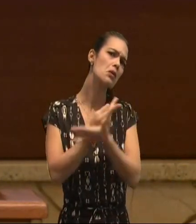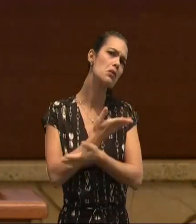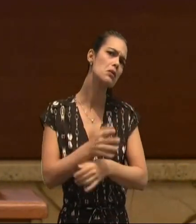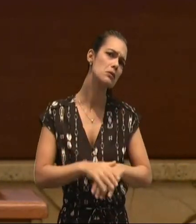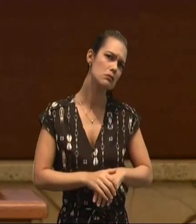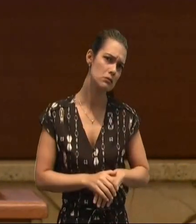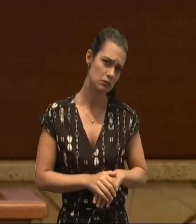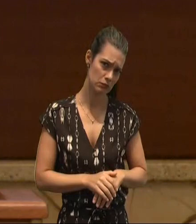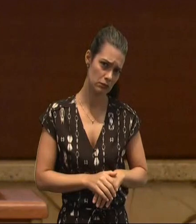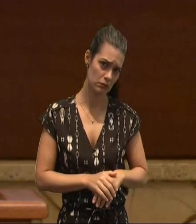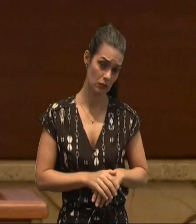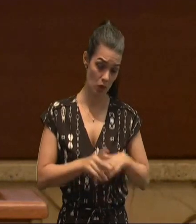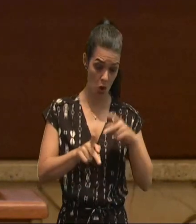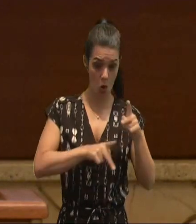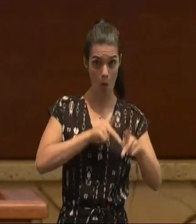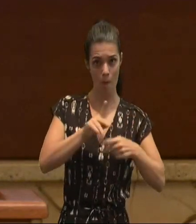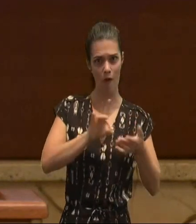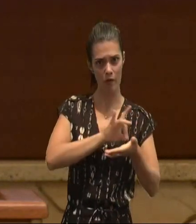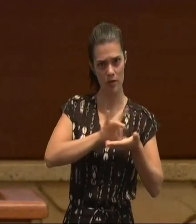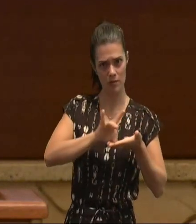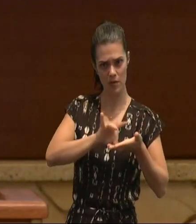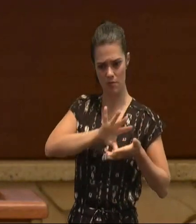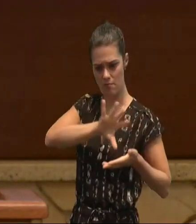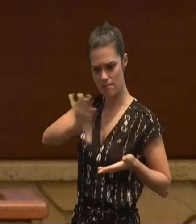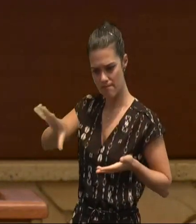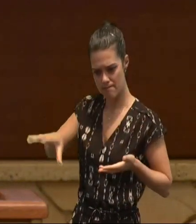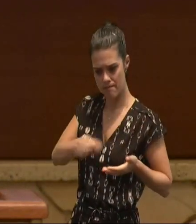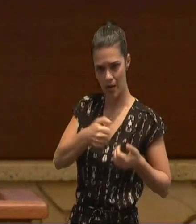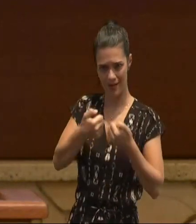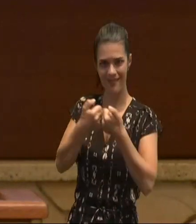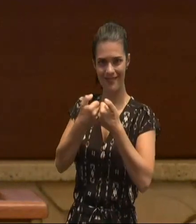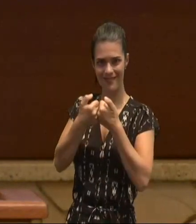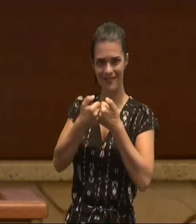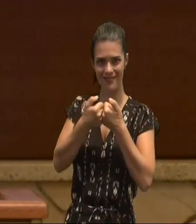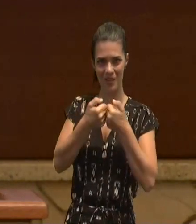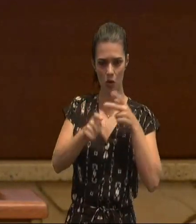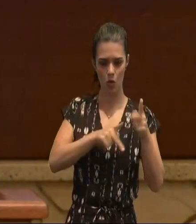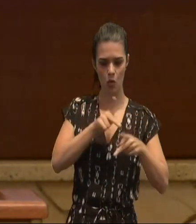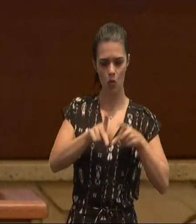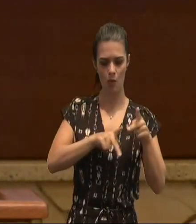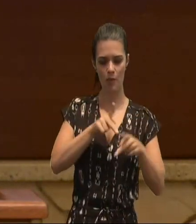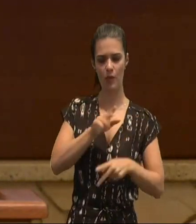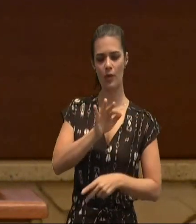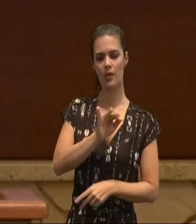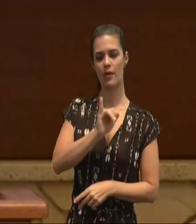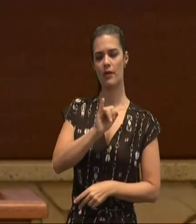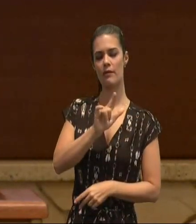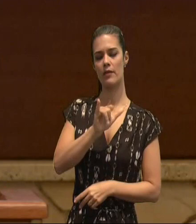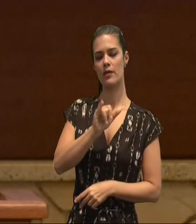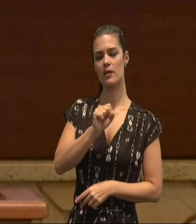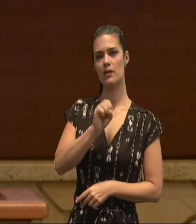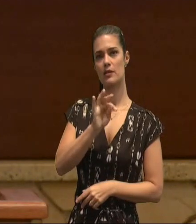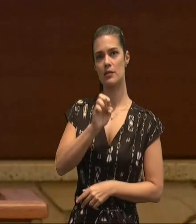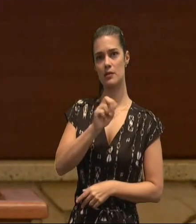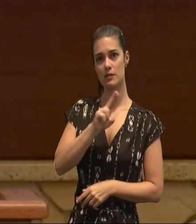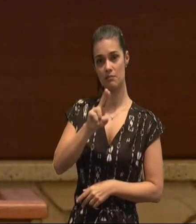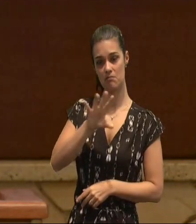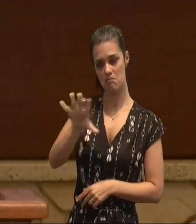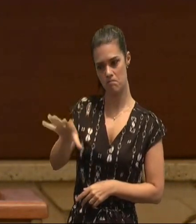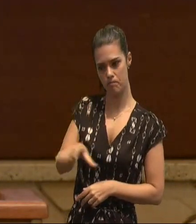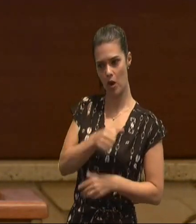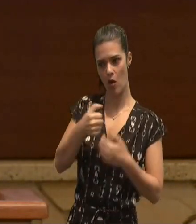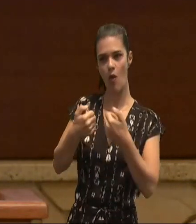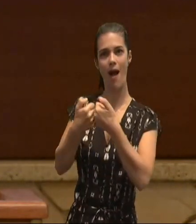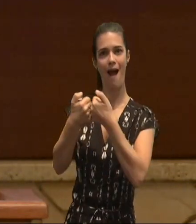Quando os filisteus levaram a arca, capítulo 5, eu vou chegar daqui a pouco ao capítulo 7. O